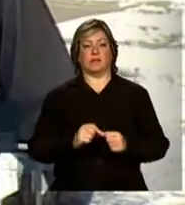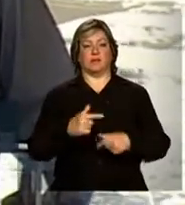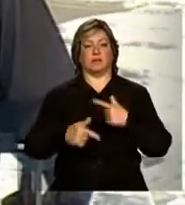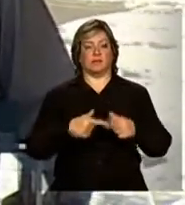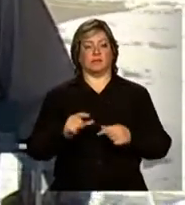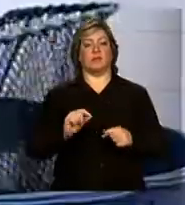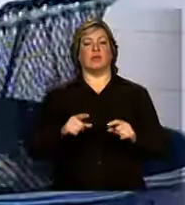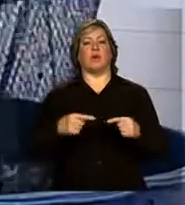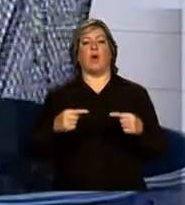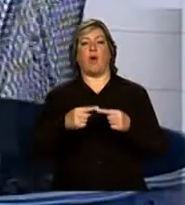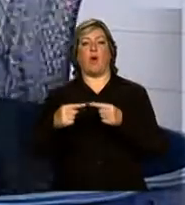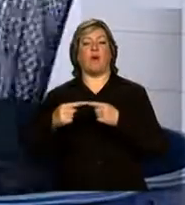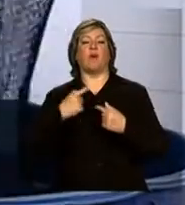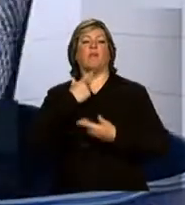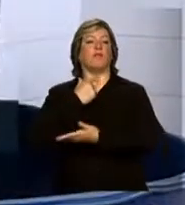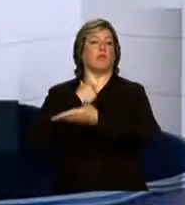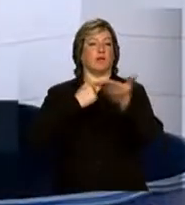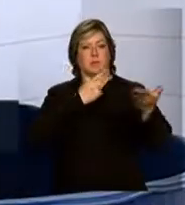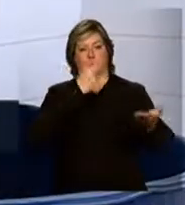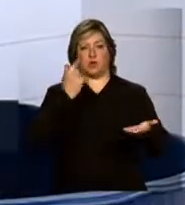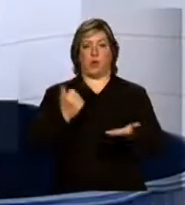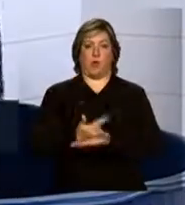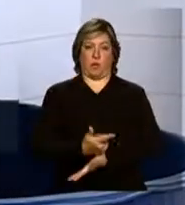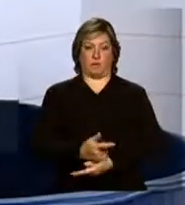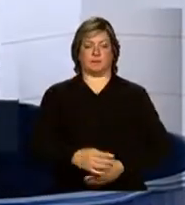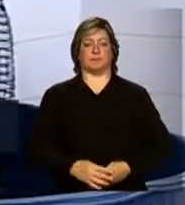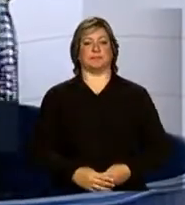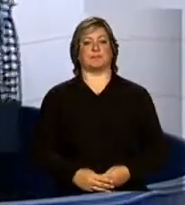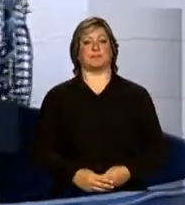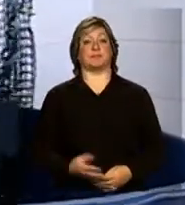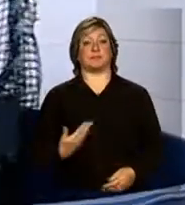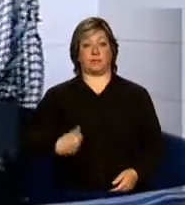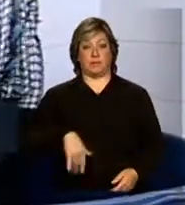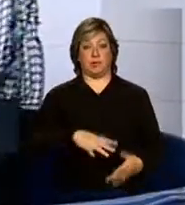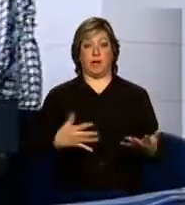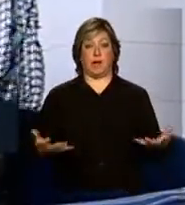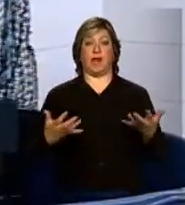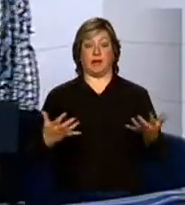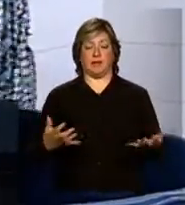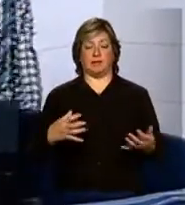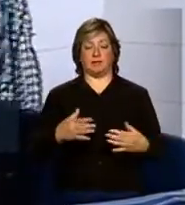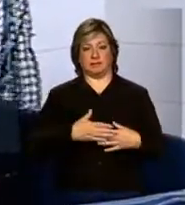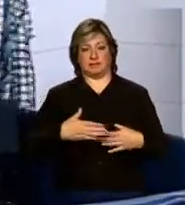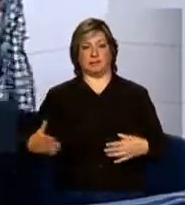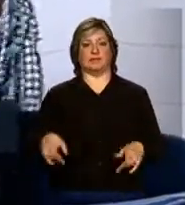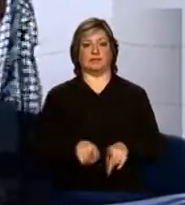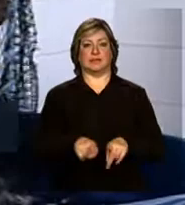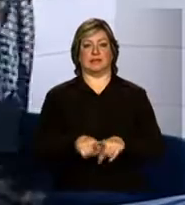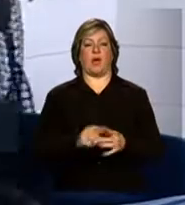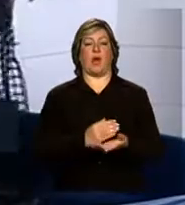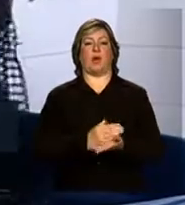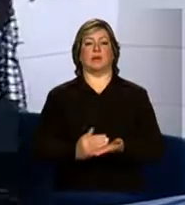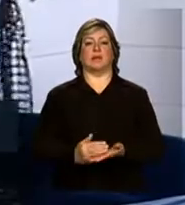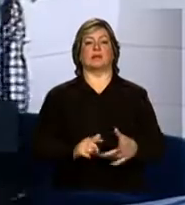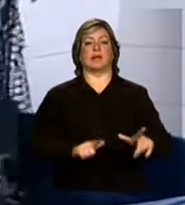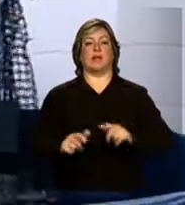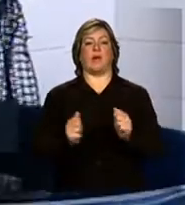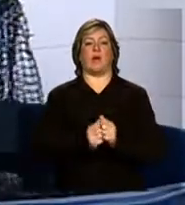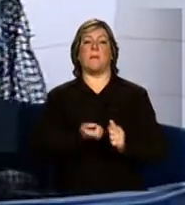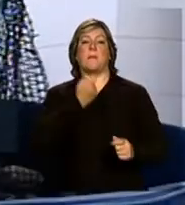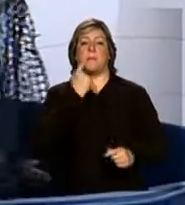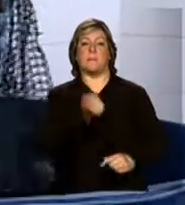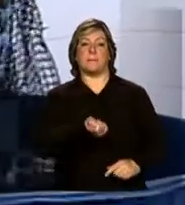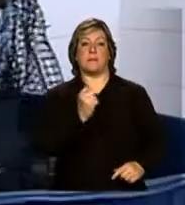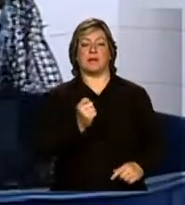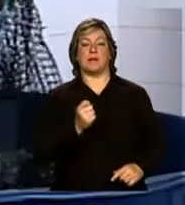com o desejo dos clientes pretendemos logo logo iniciar também a trabalhar com o peixe fresco